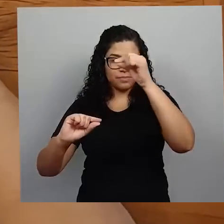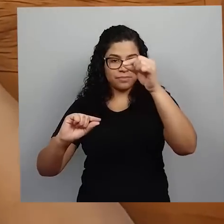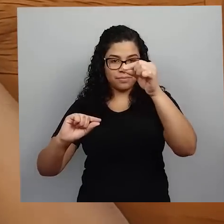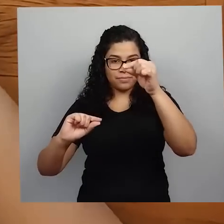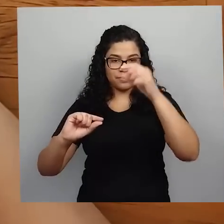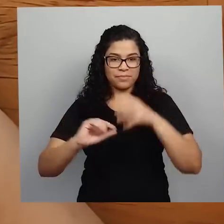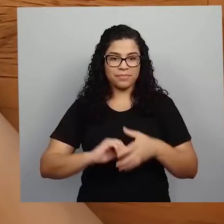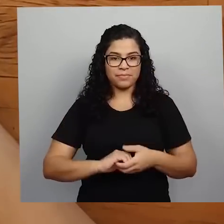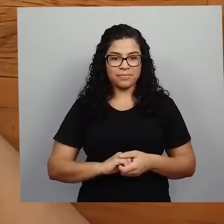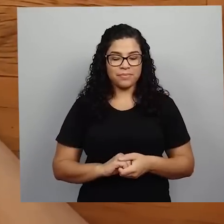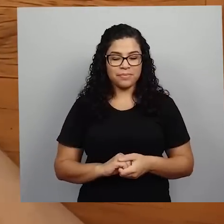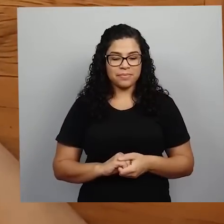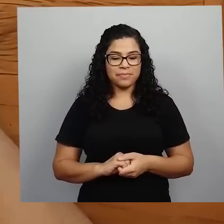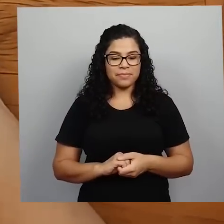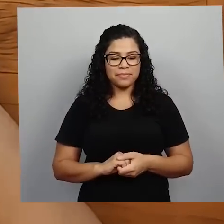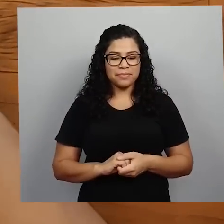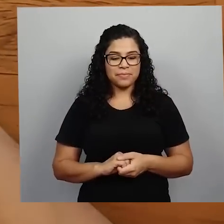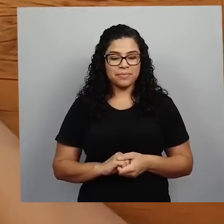em cima.